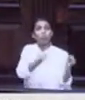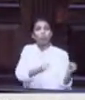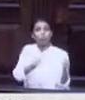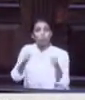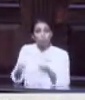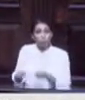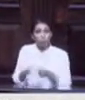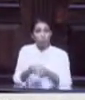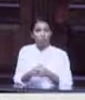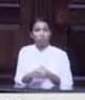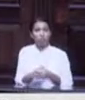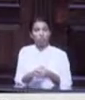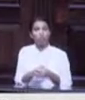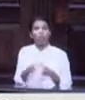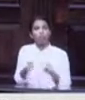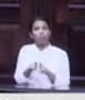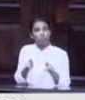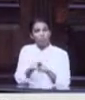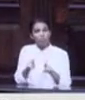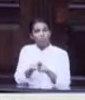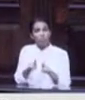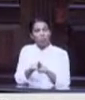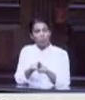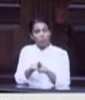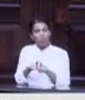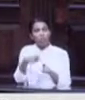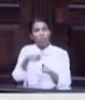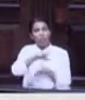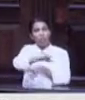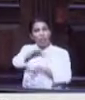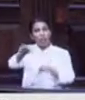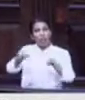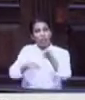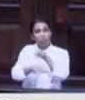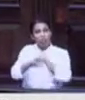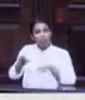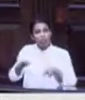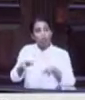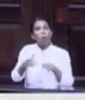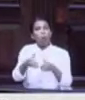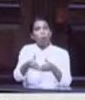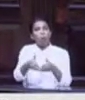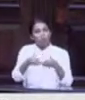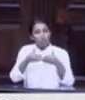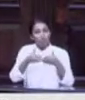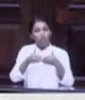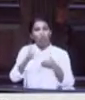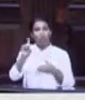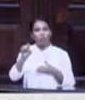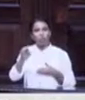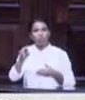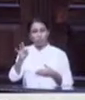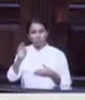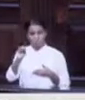poderes esses e entidades que têm realidades diferentes. Por favor, deputado Gilberto Palmares.